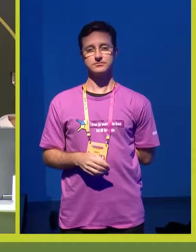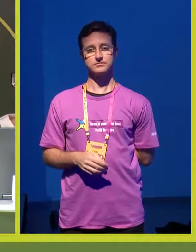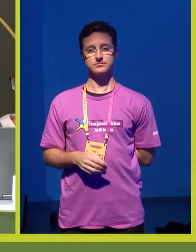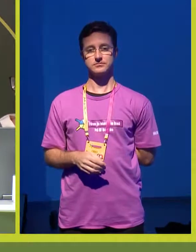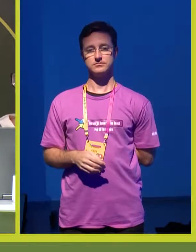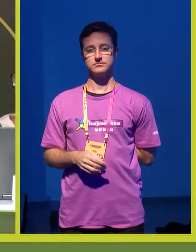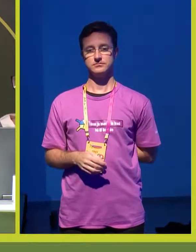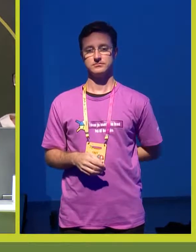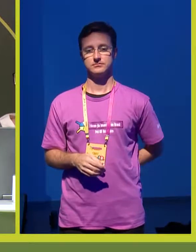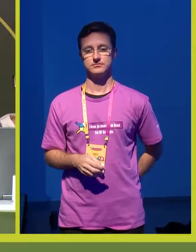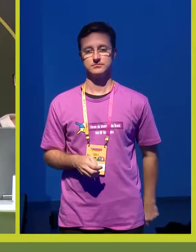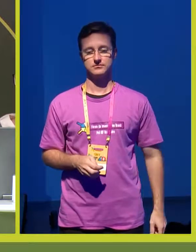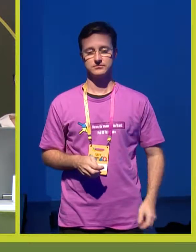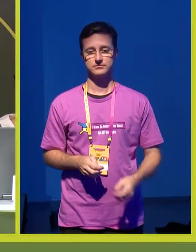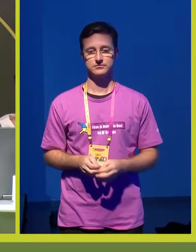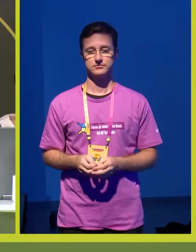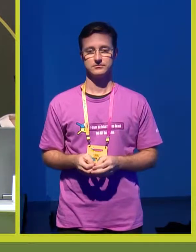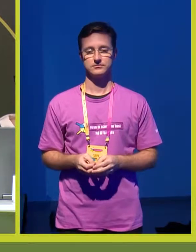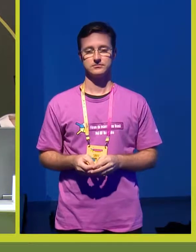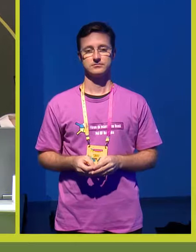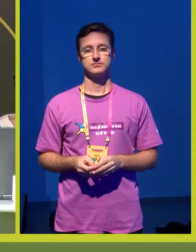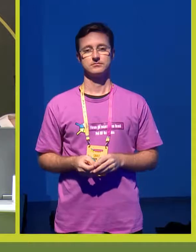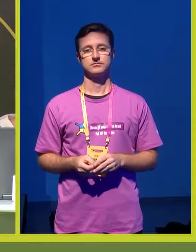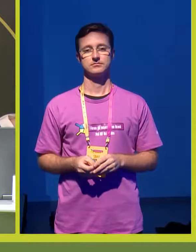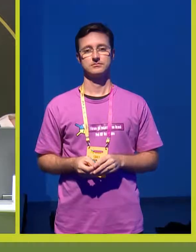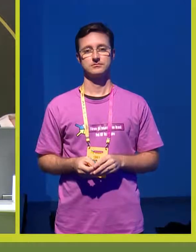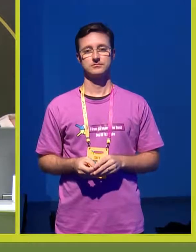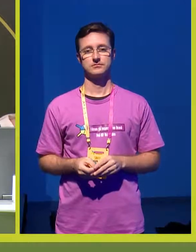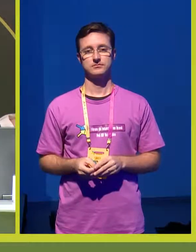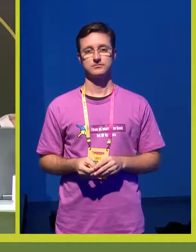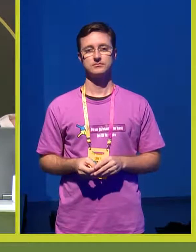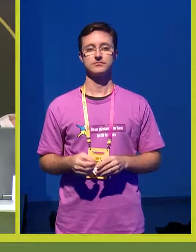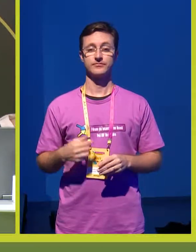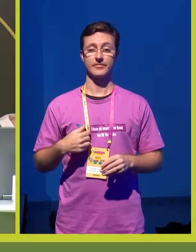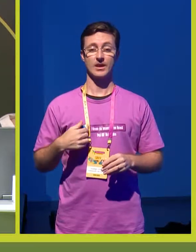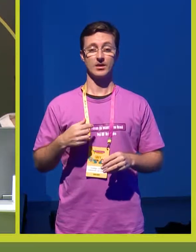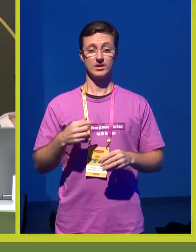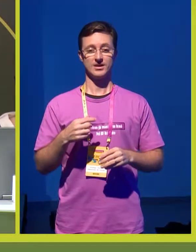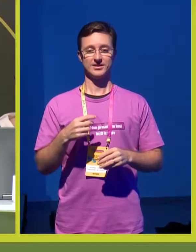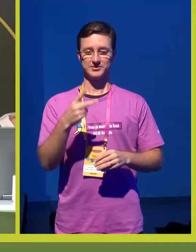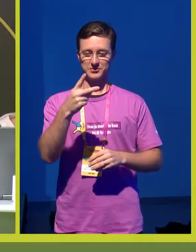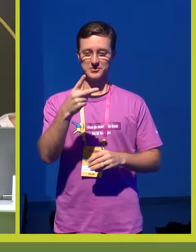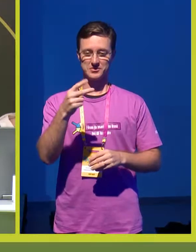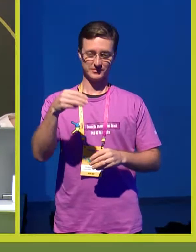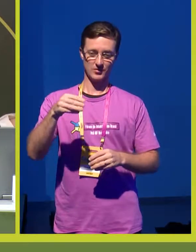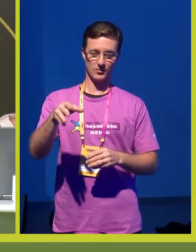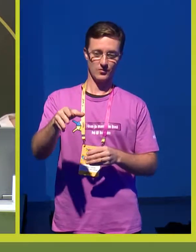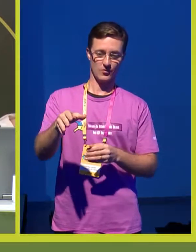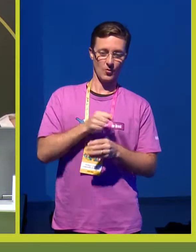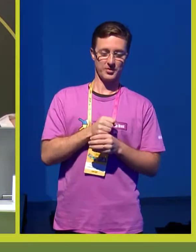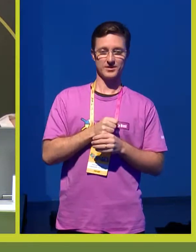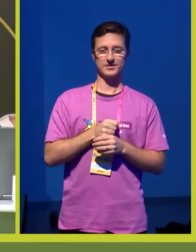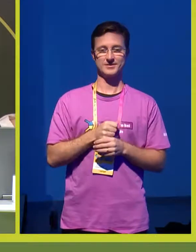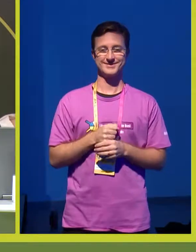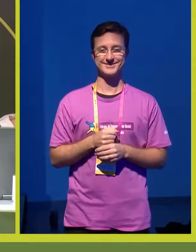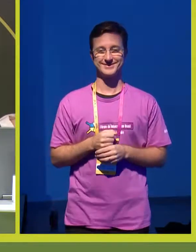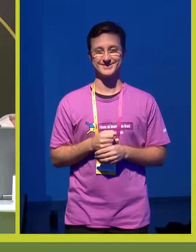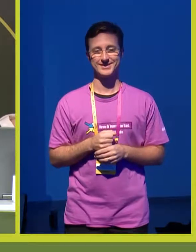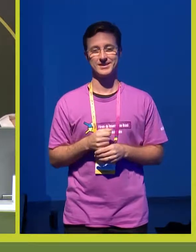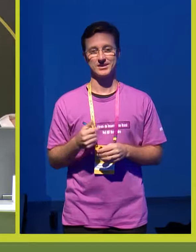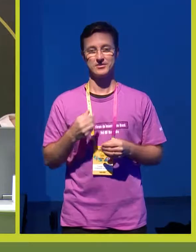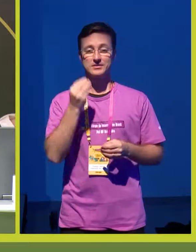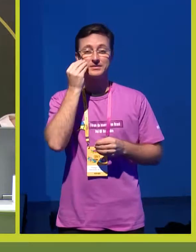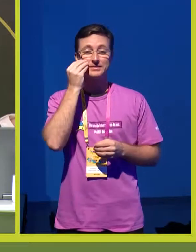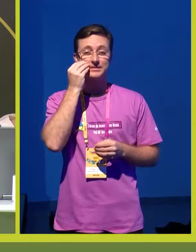Tá, jóia. Eventualmente, eu vou invadir mais dois minutos e vou tentar falar uma palavrinha sobre os